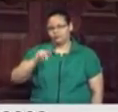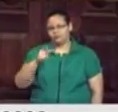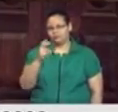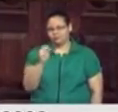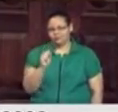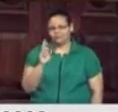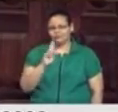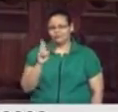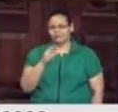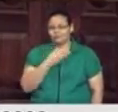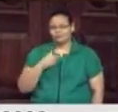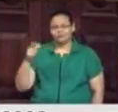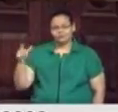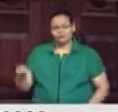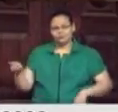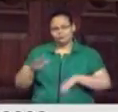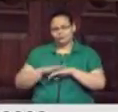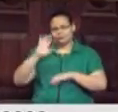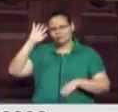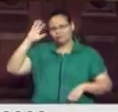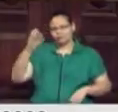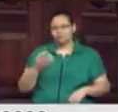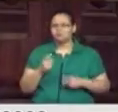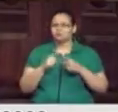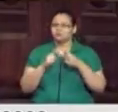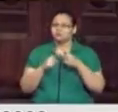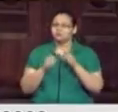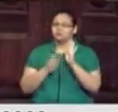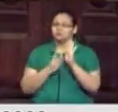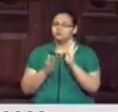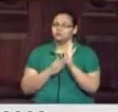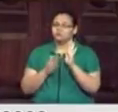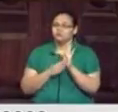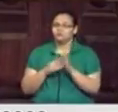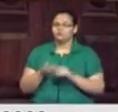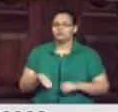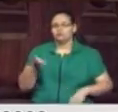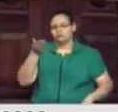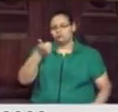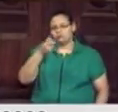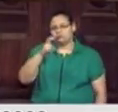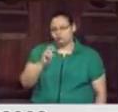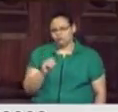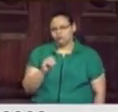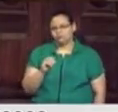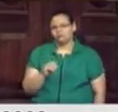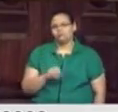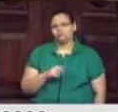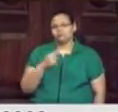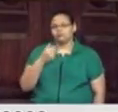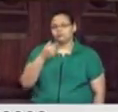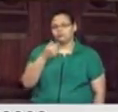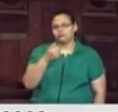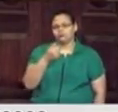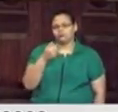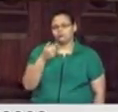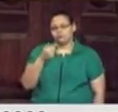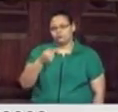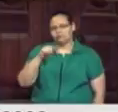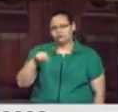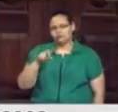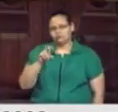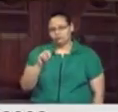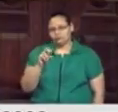o governo, para resolver o bilhete único, apresentou duas propostas: aumentar de R$ 6,50 para R$ 7,50 e limitar